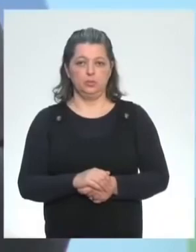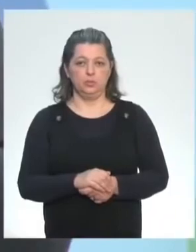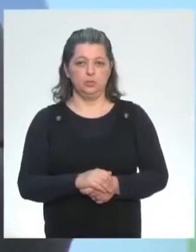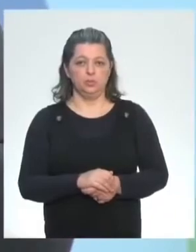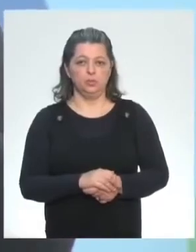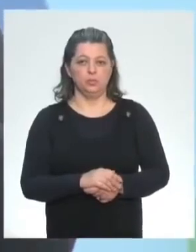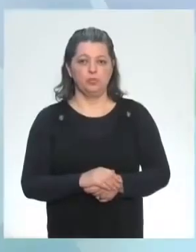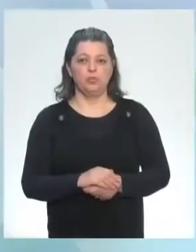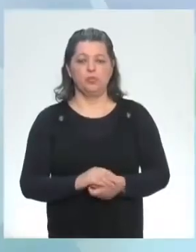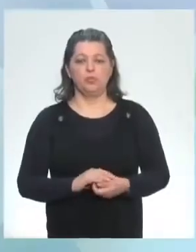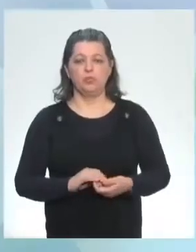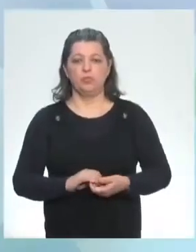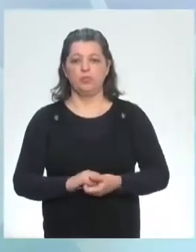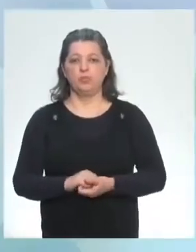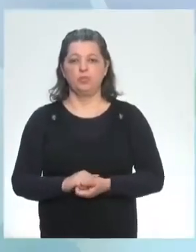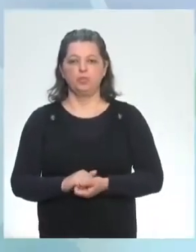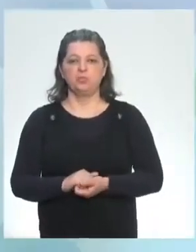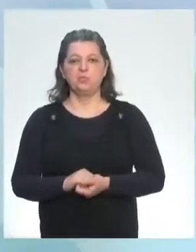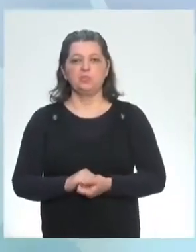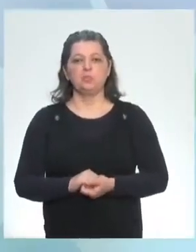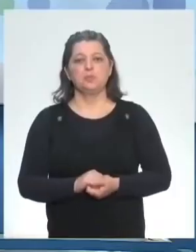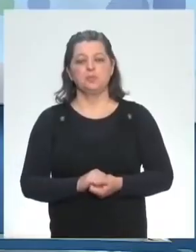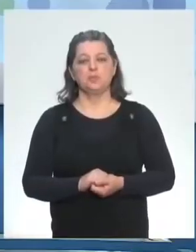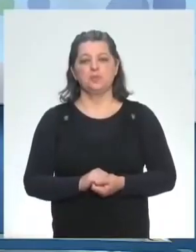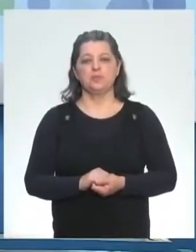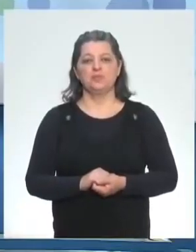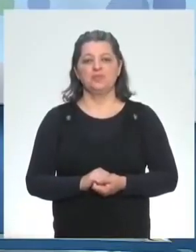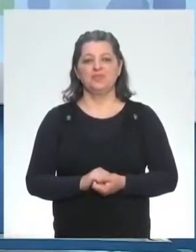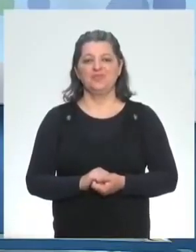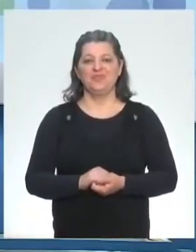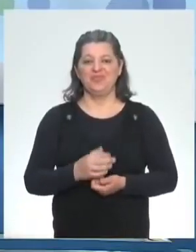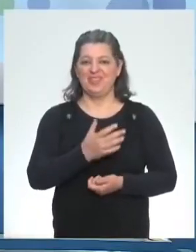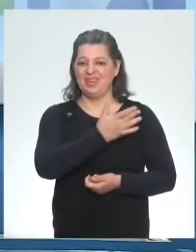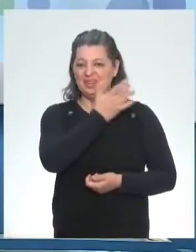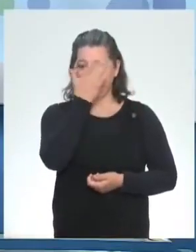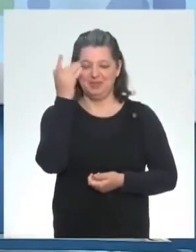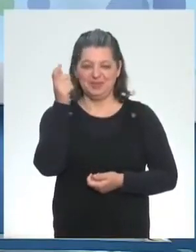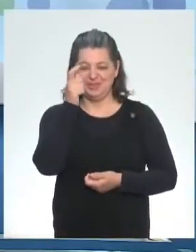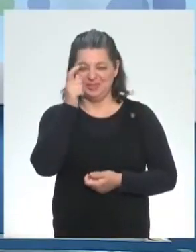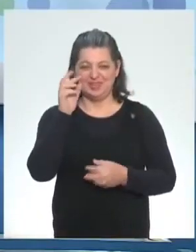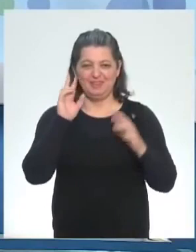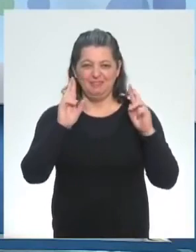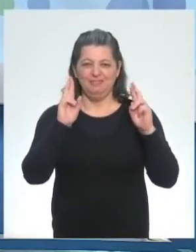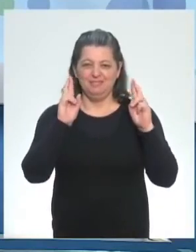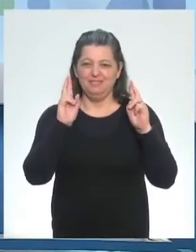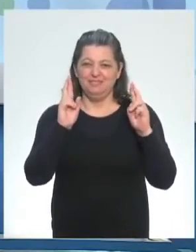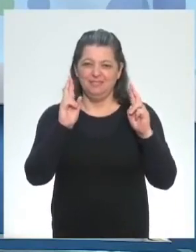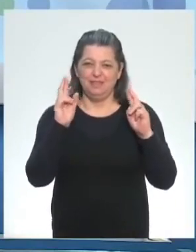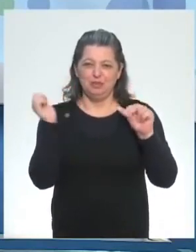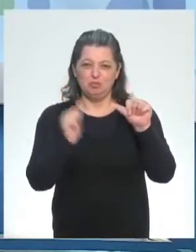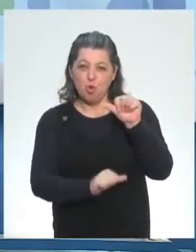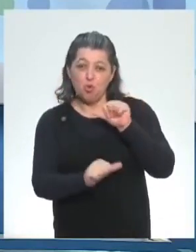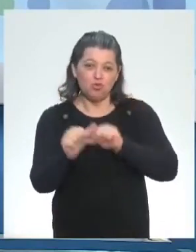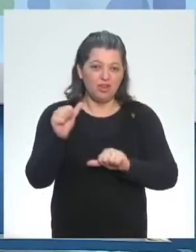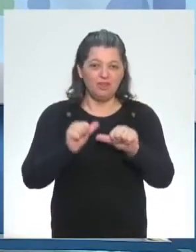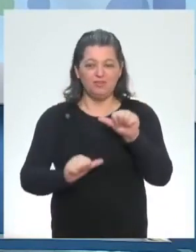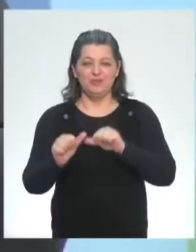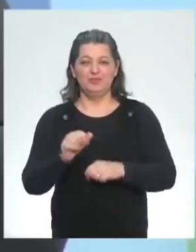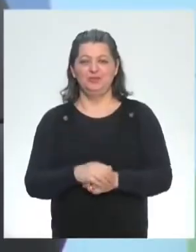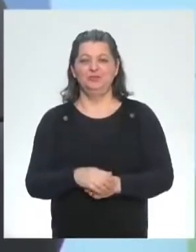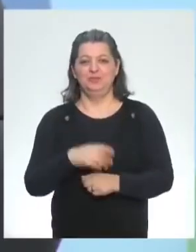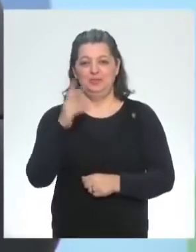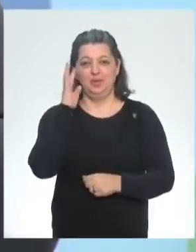Tarará. A galera tá na torcida aqui, vai, muda, muda. Imagina gotinha por gotinha.